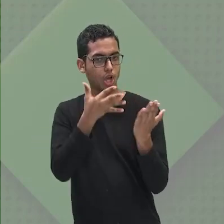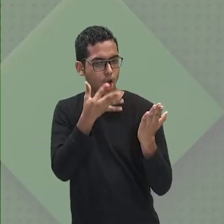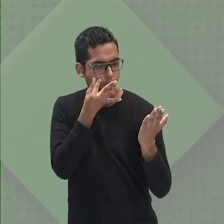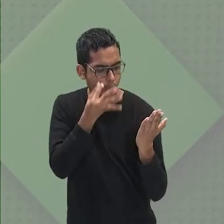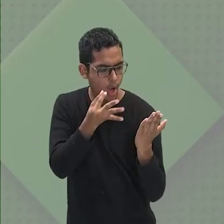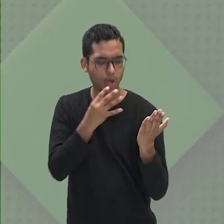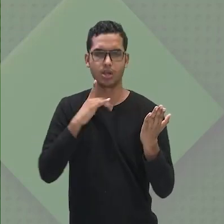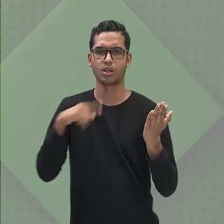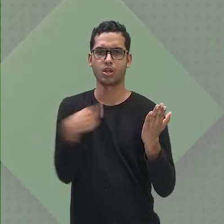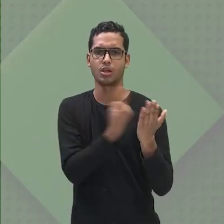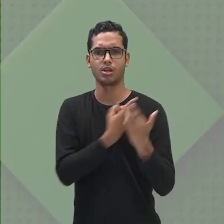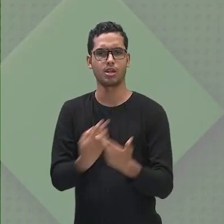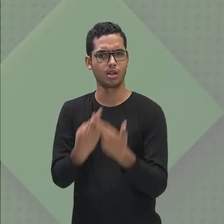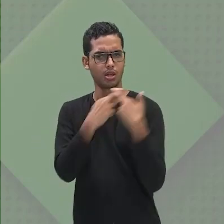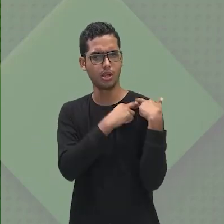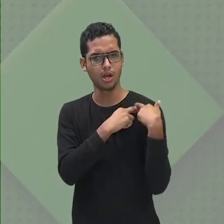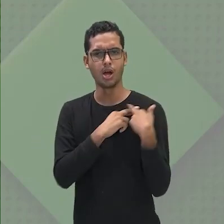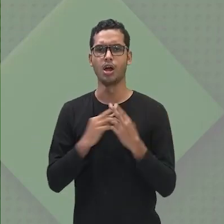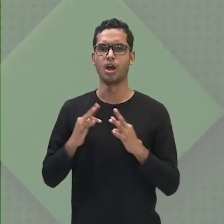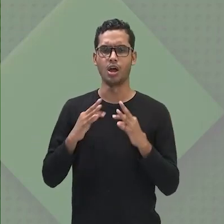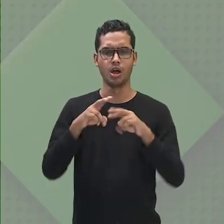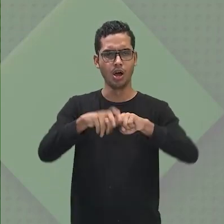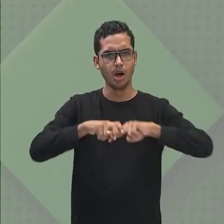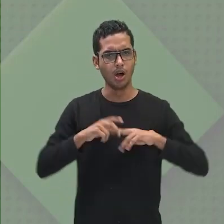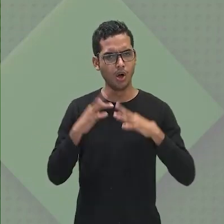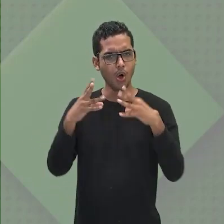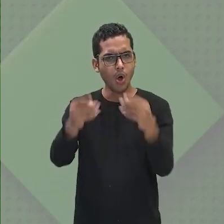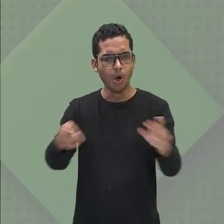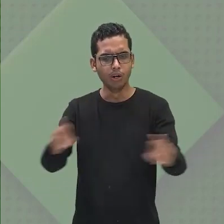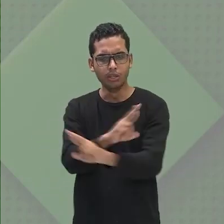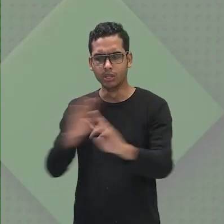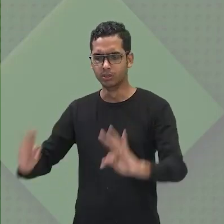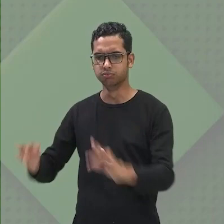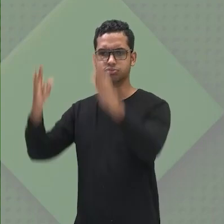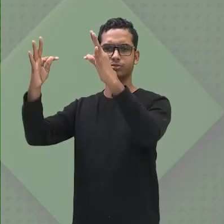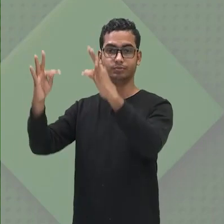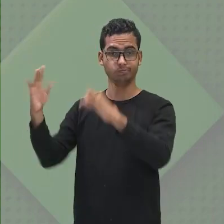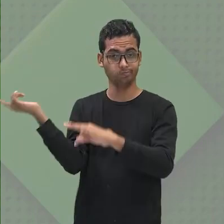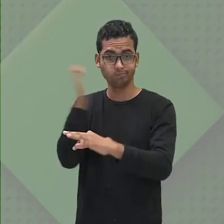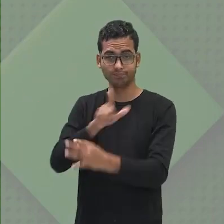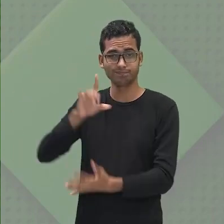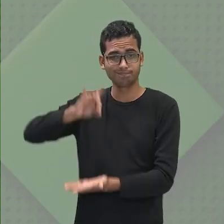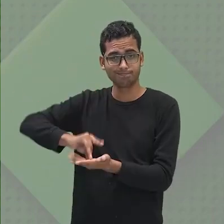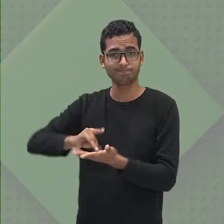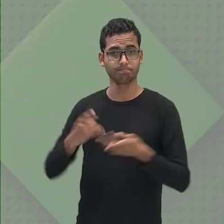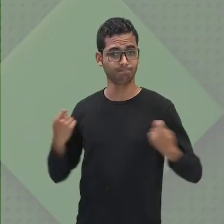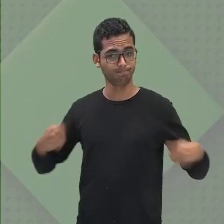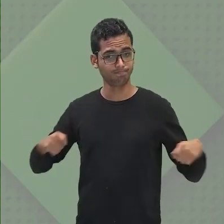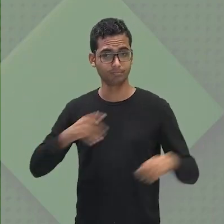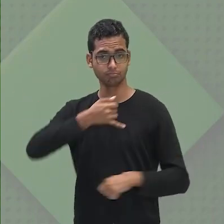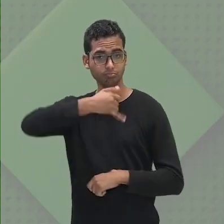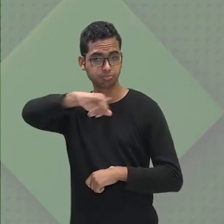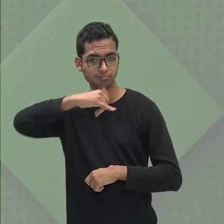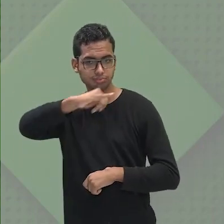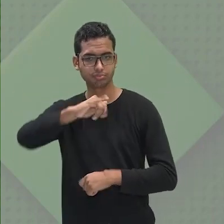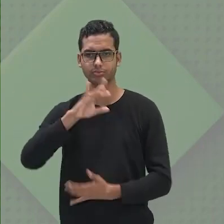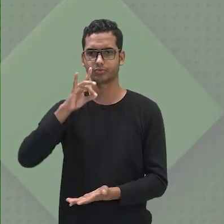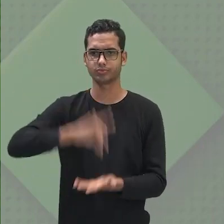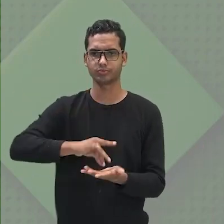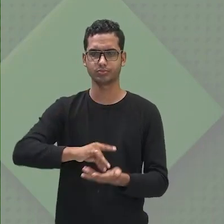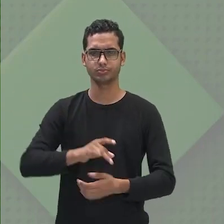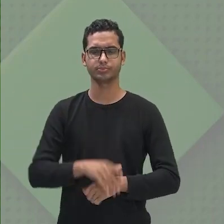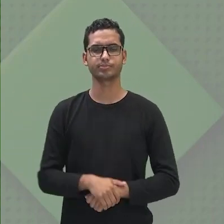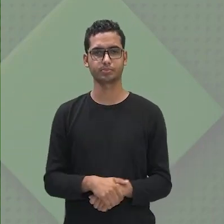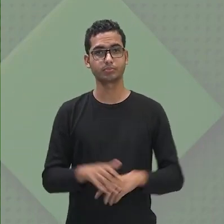compromissos, Porque hoje em dia tudo está relacionado com a tecnologia. E para que isso funcione, a gente precisa também da energia elétrica, Então,